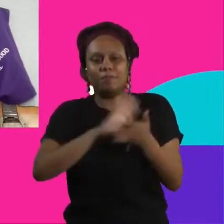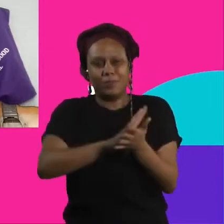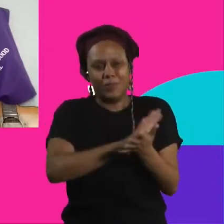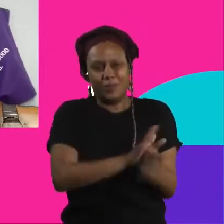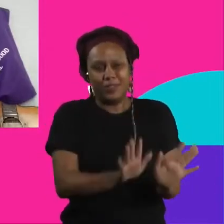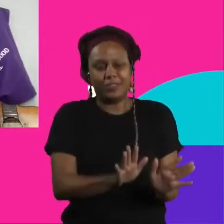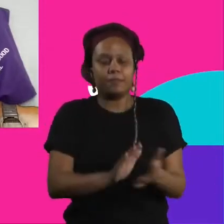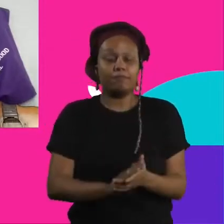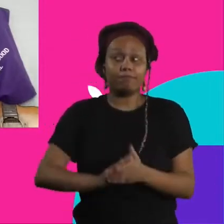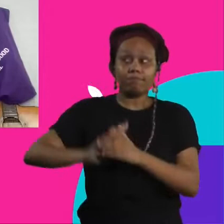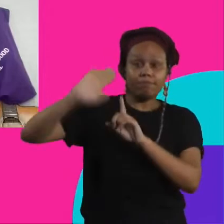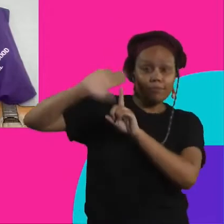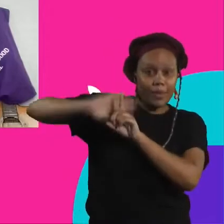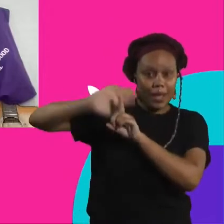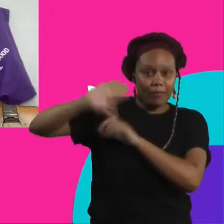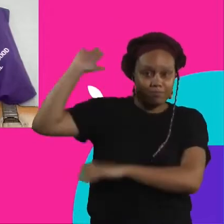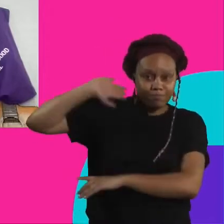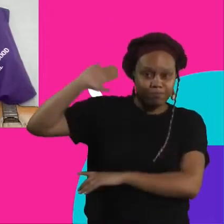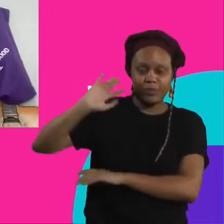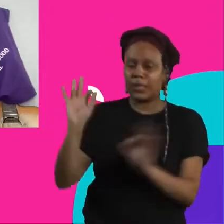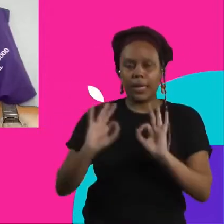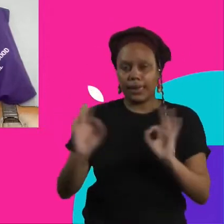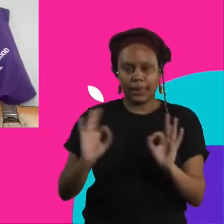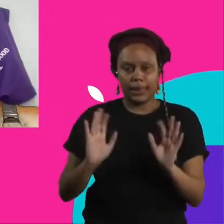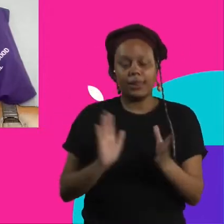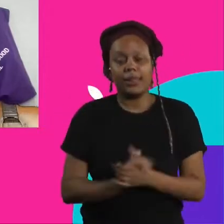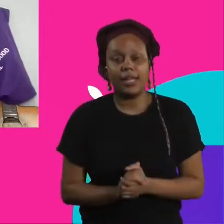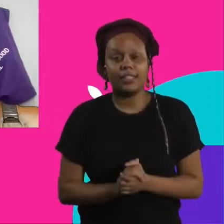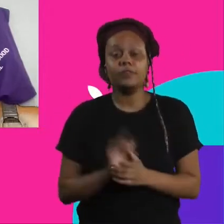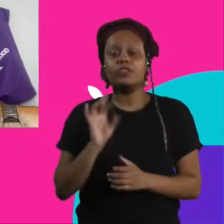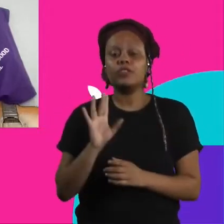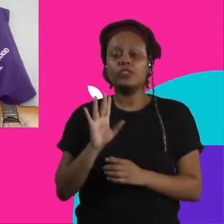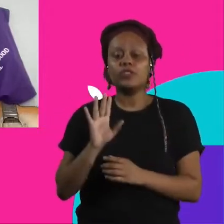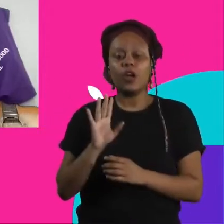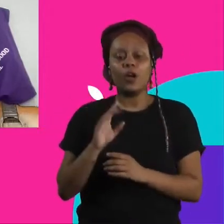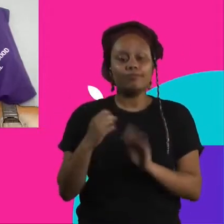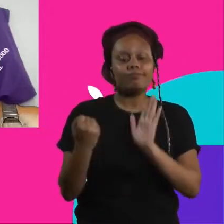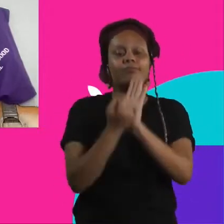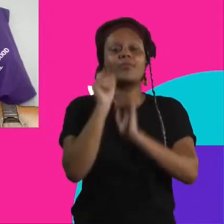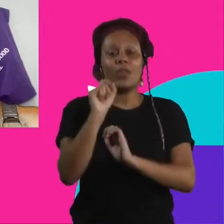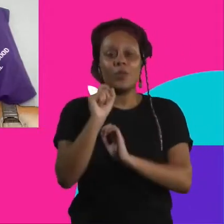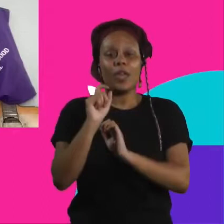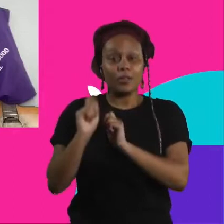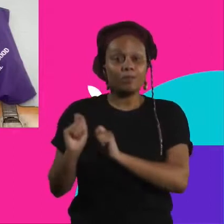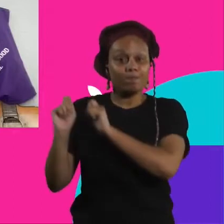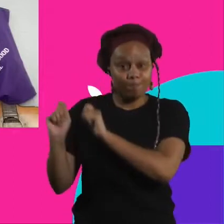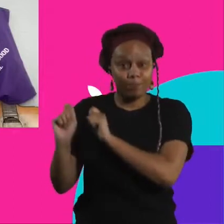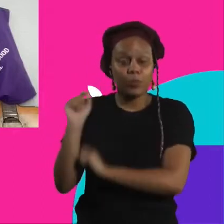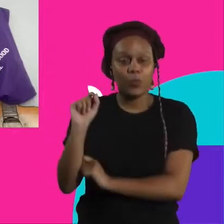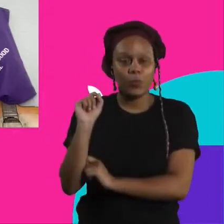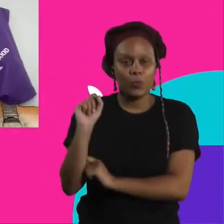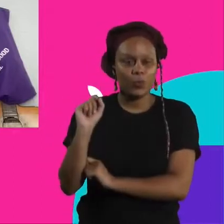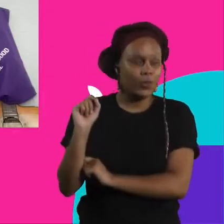mim não tem nada, é uma parede neutra. Eu só queria destacar aqui, né, que eu estou segurando o bloco de tubo, que já